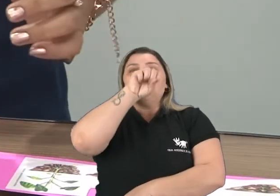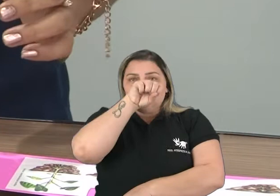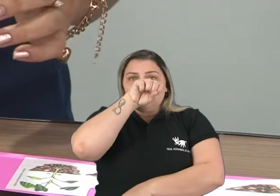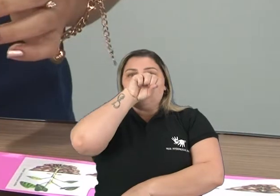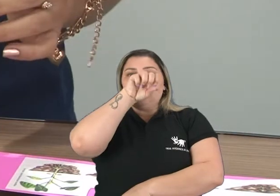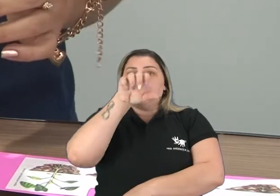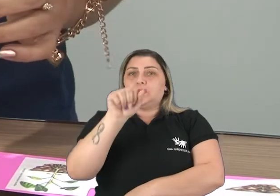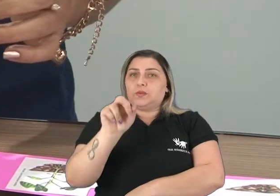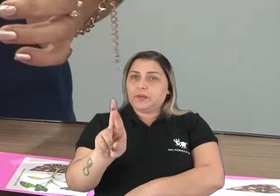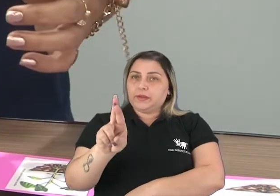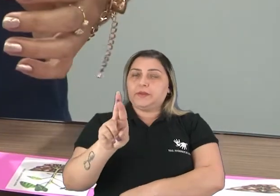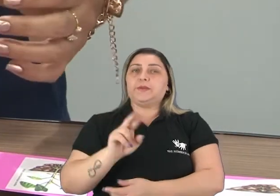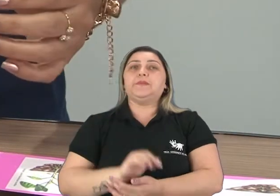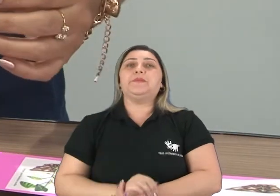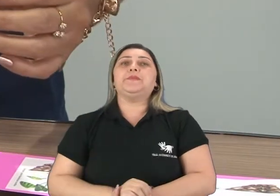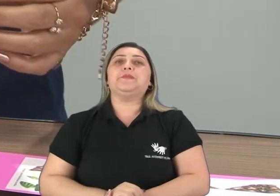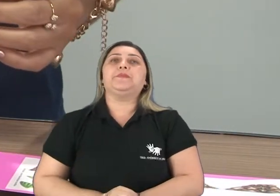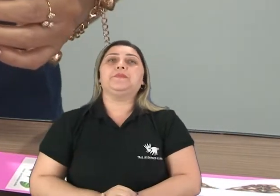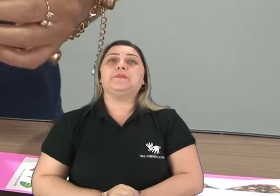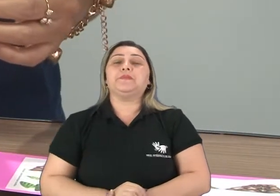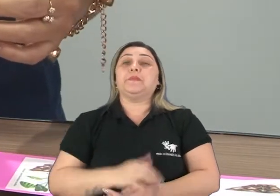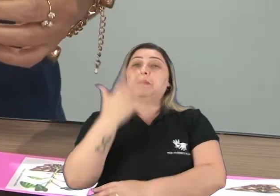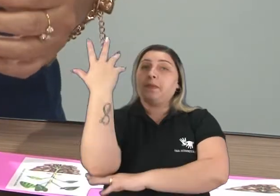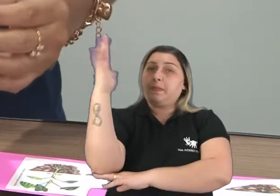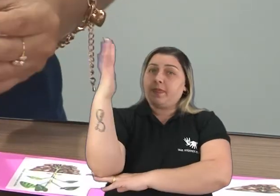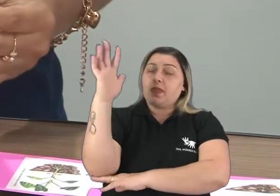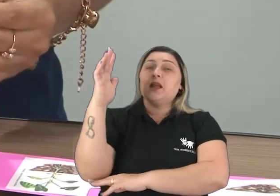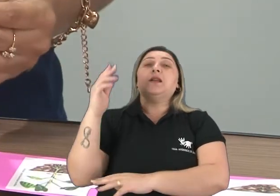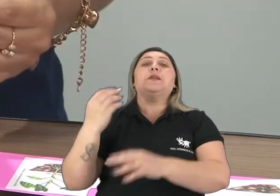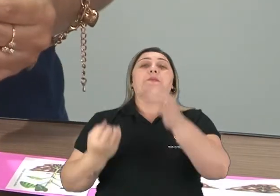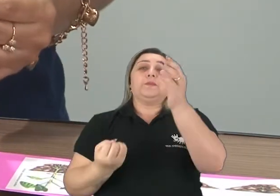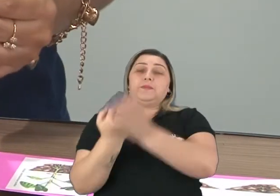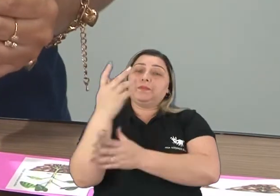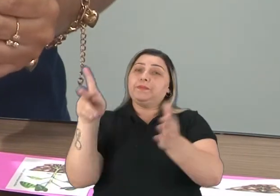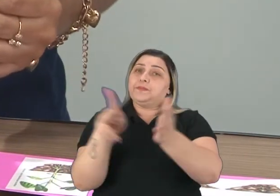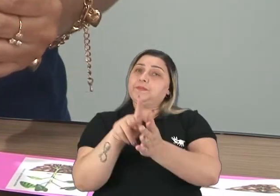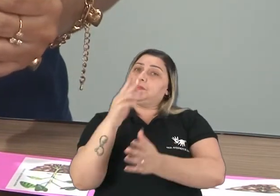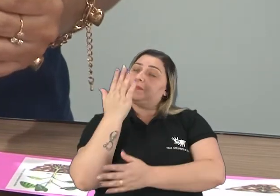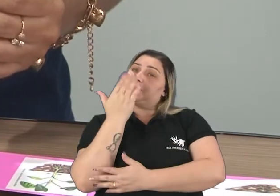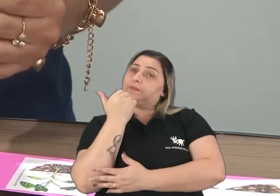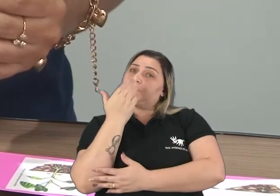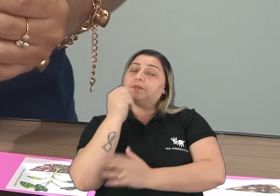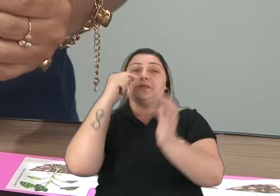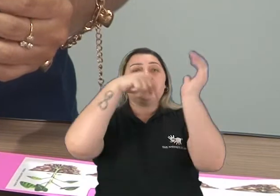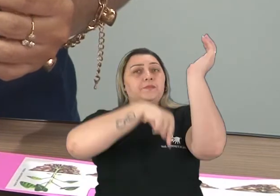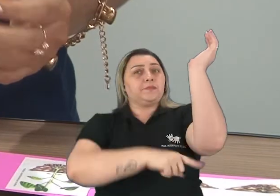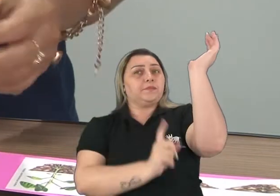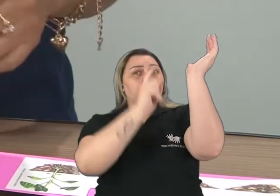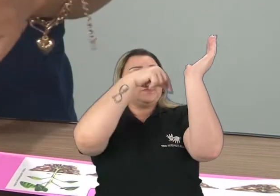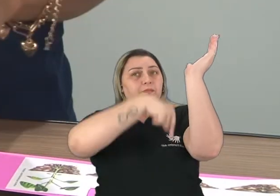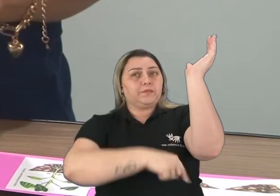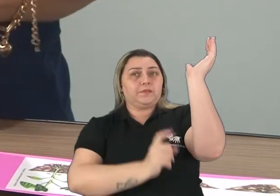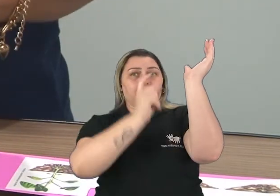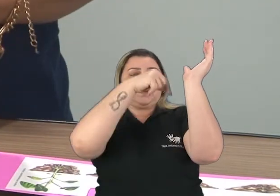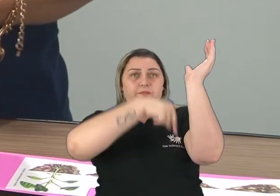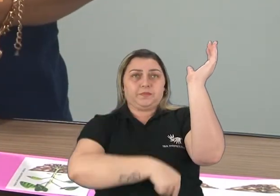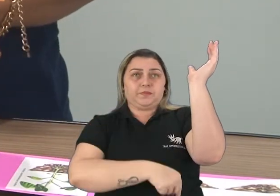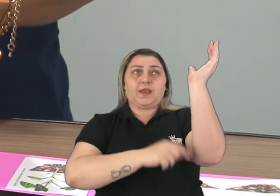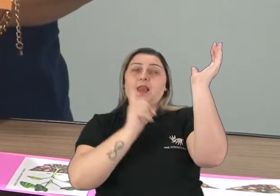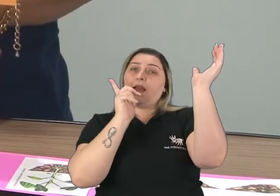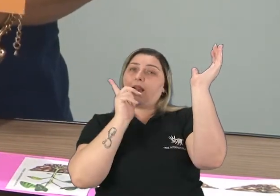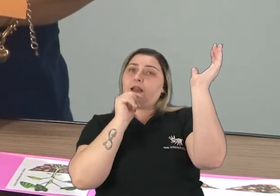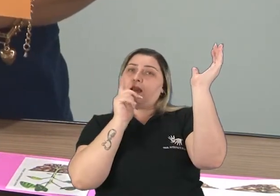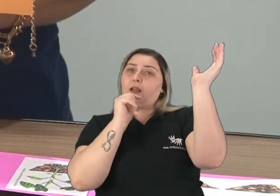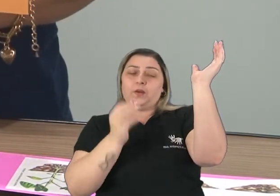ar que nós respiramos, faz com que as plantas produzam seu próprio alimento através da fotossíntese. Toda a água